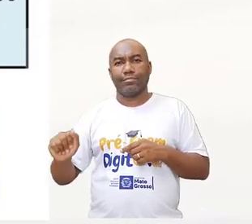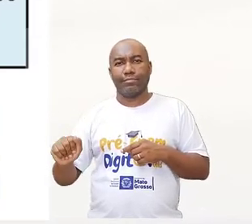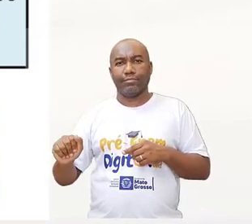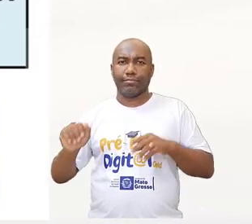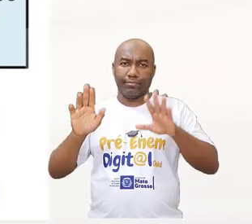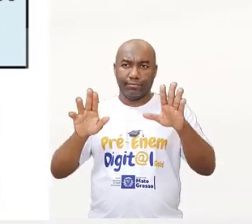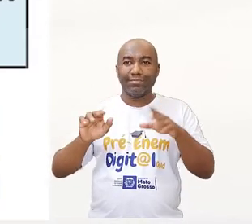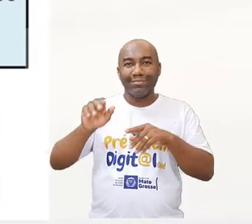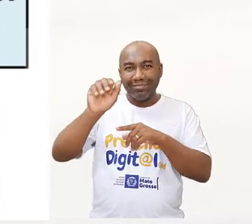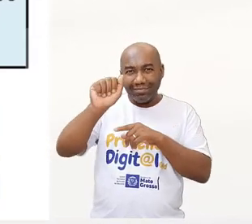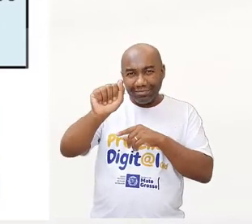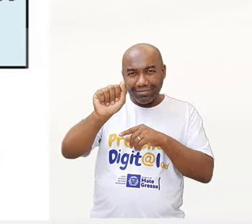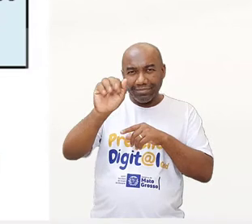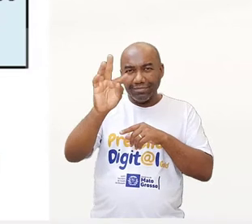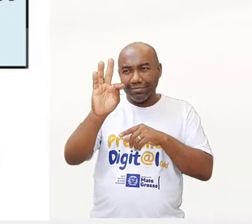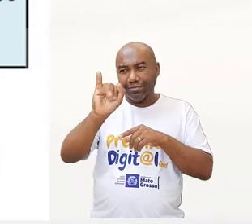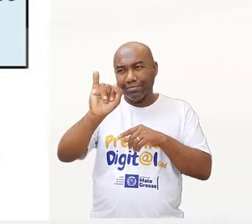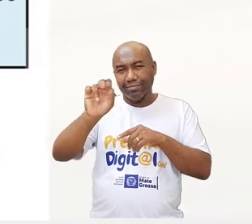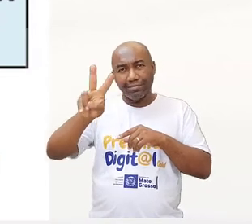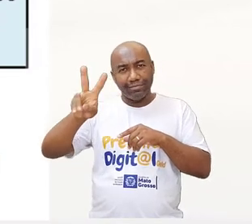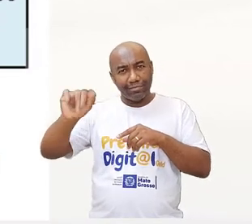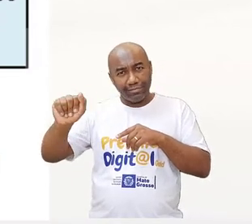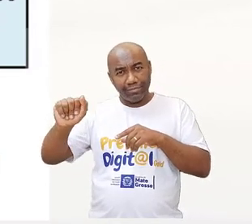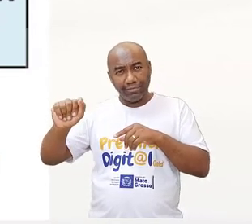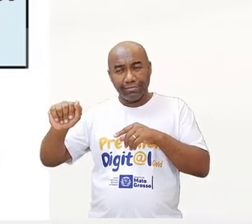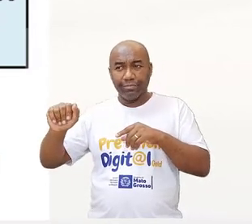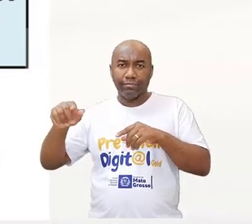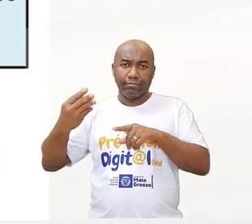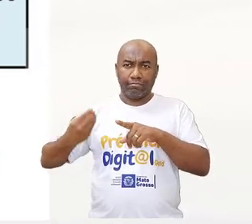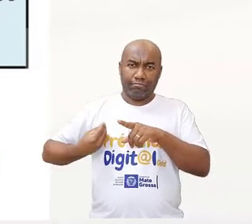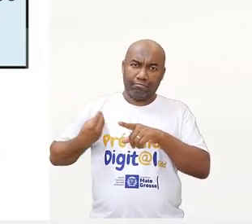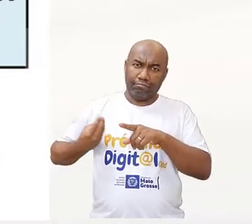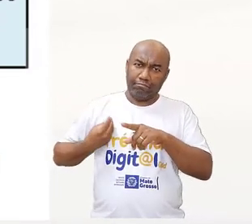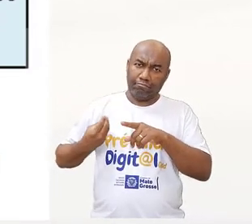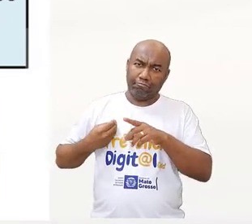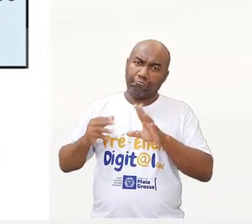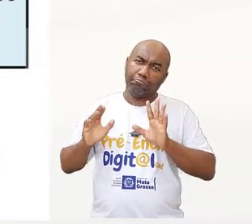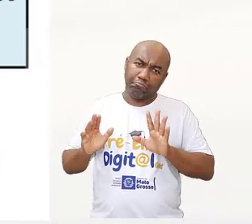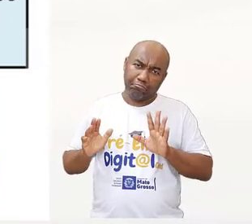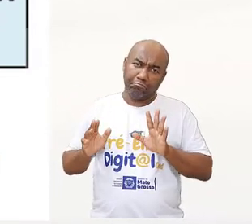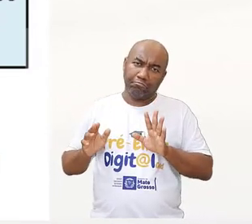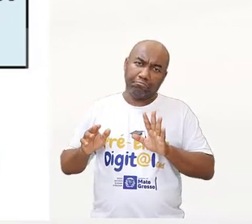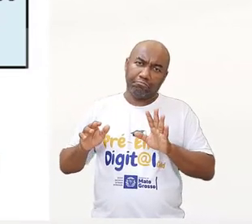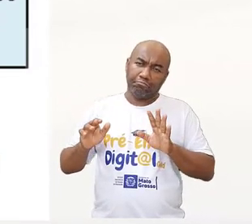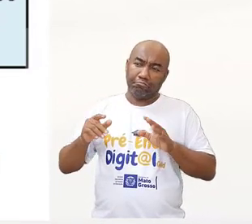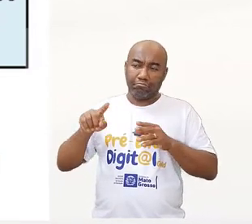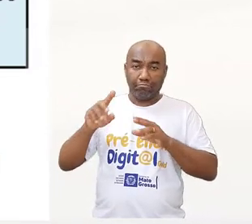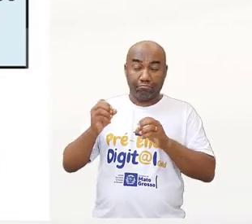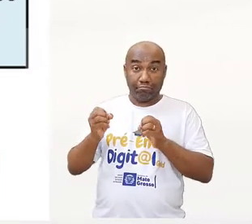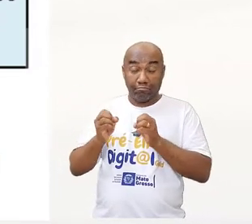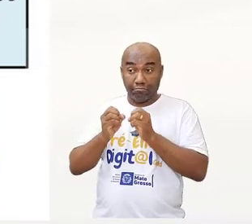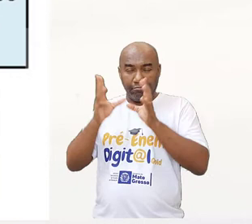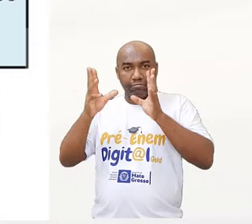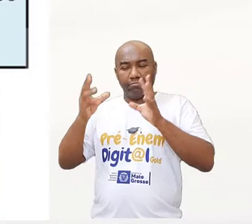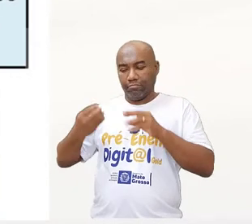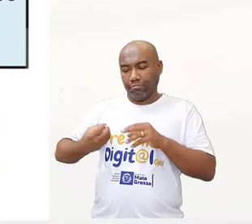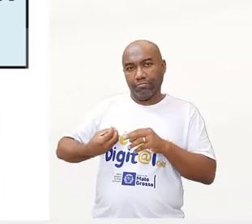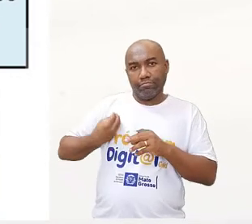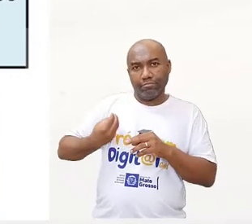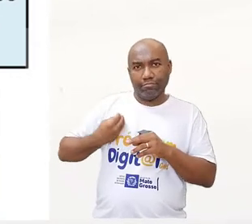Ativo exige uma ação do organismo. Ativo é o organismo